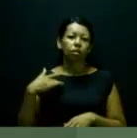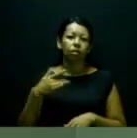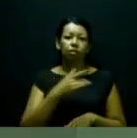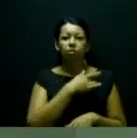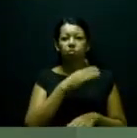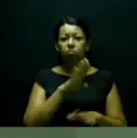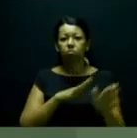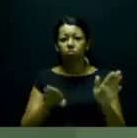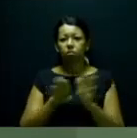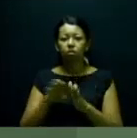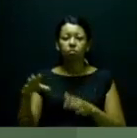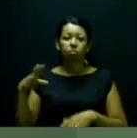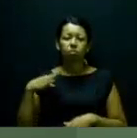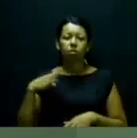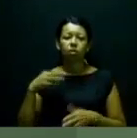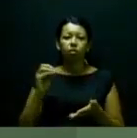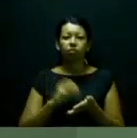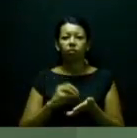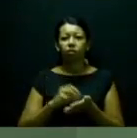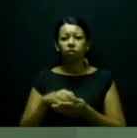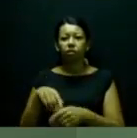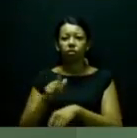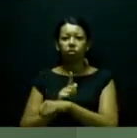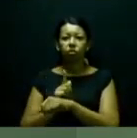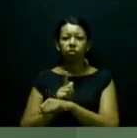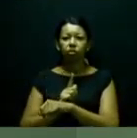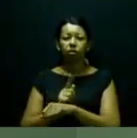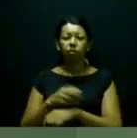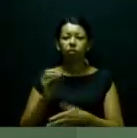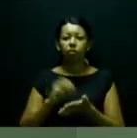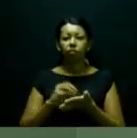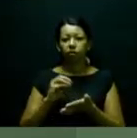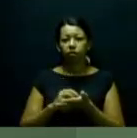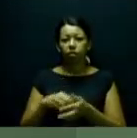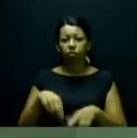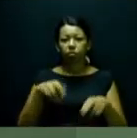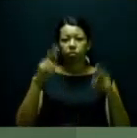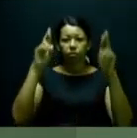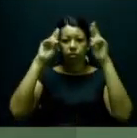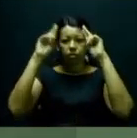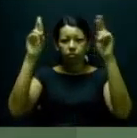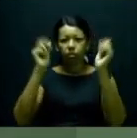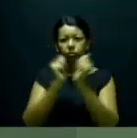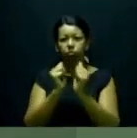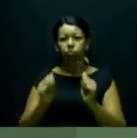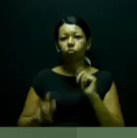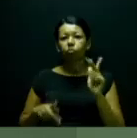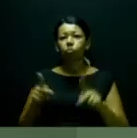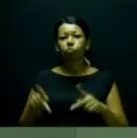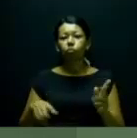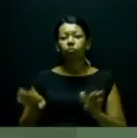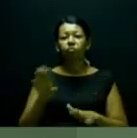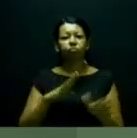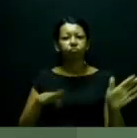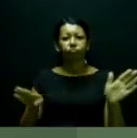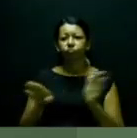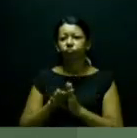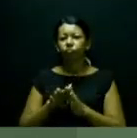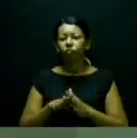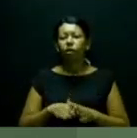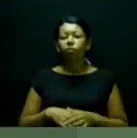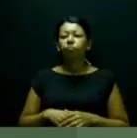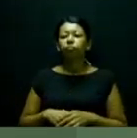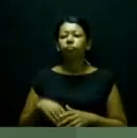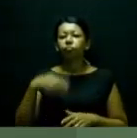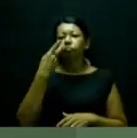cidade. Isso é falta de gestão, isso é falta de respeito com a população em toda a sua essência. Vou